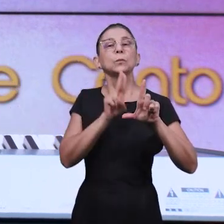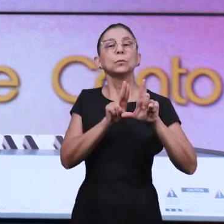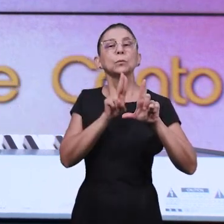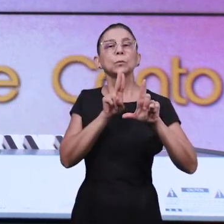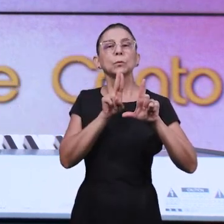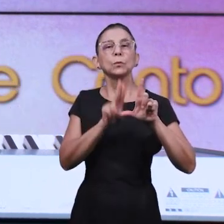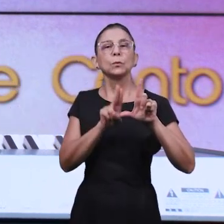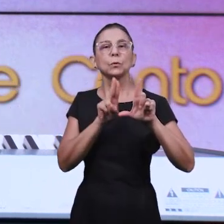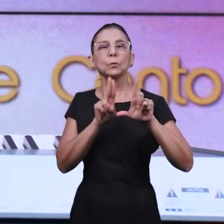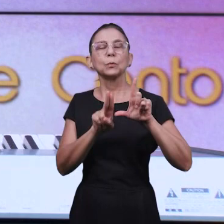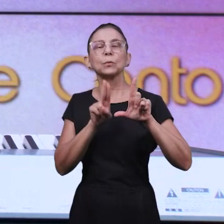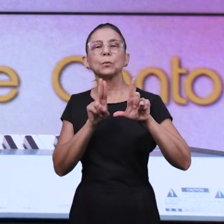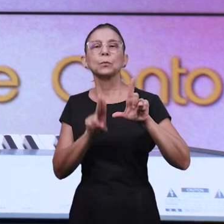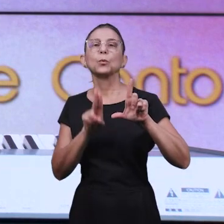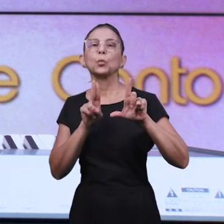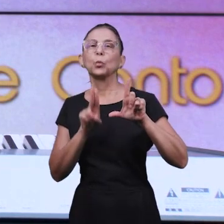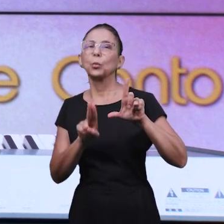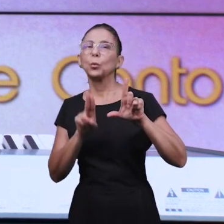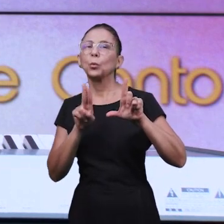Inspiramos.